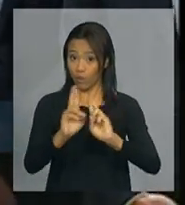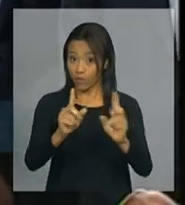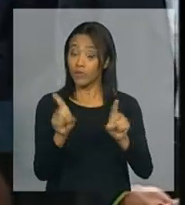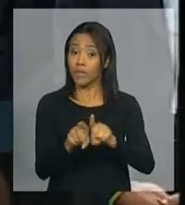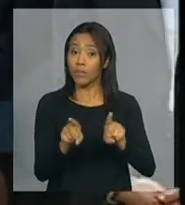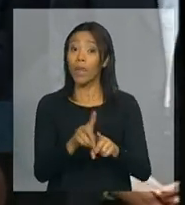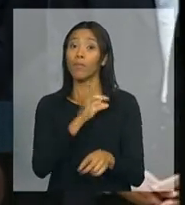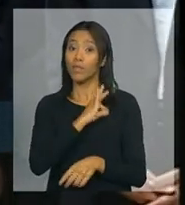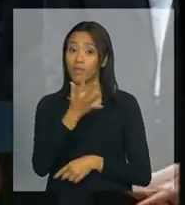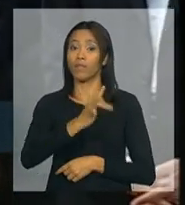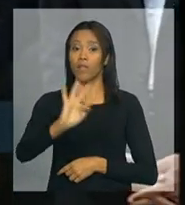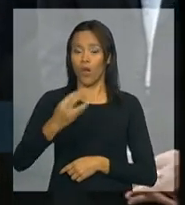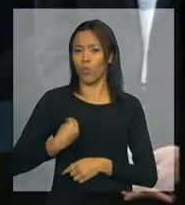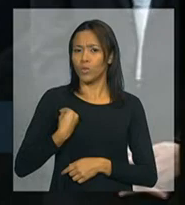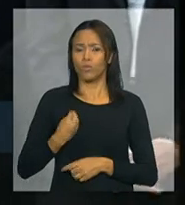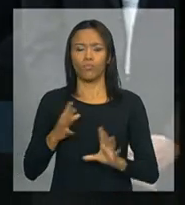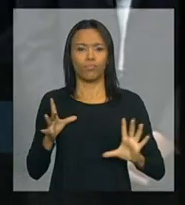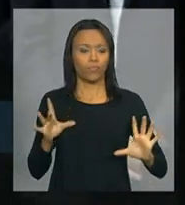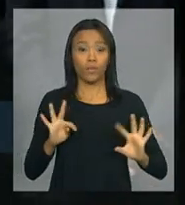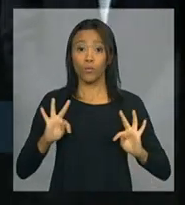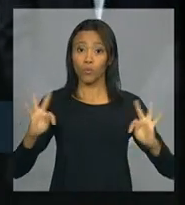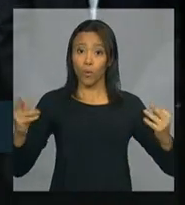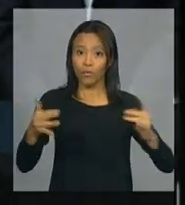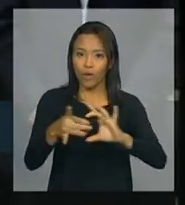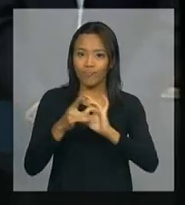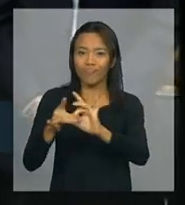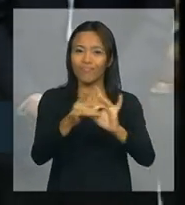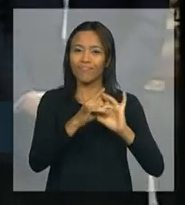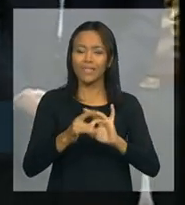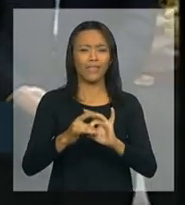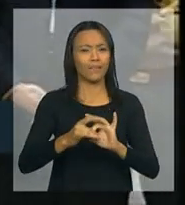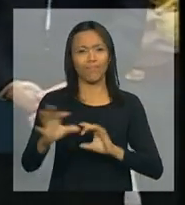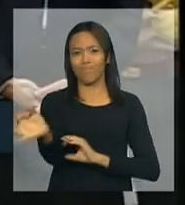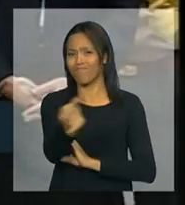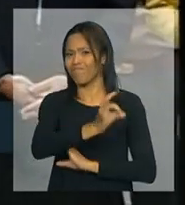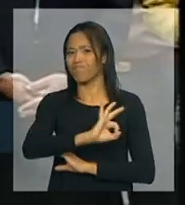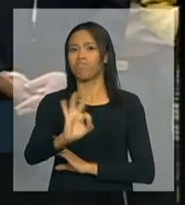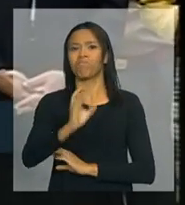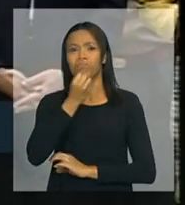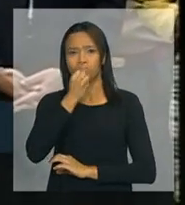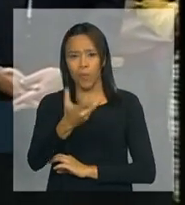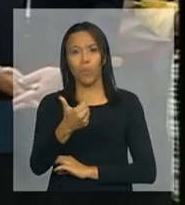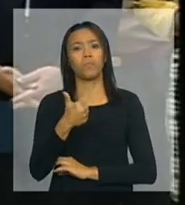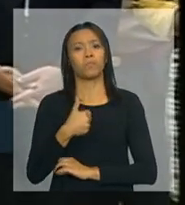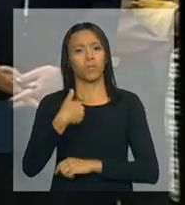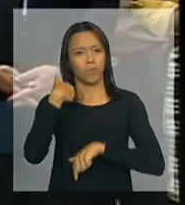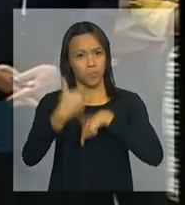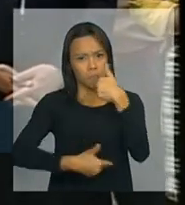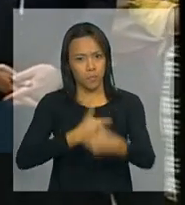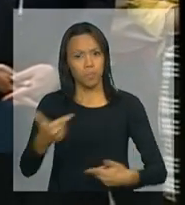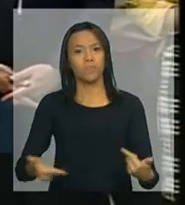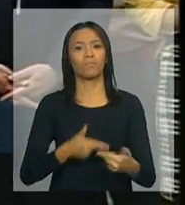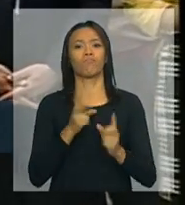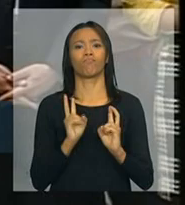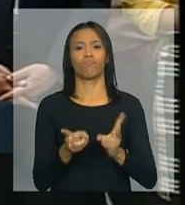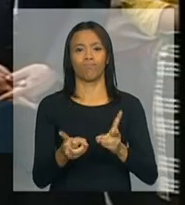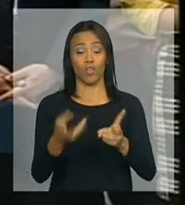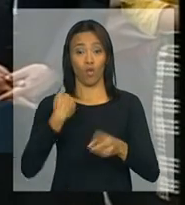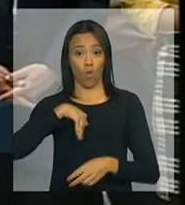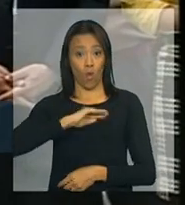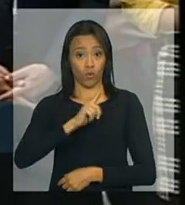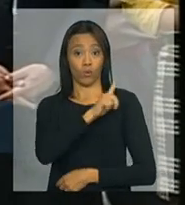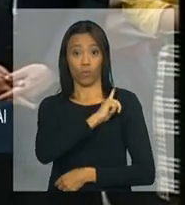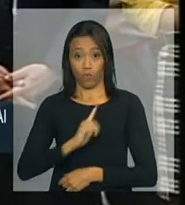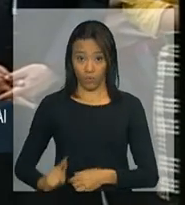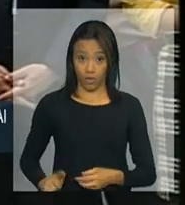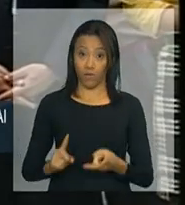Federal aqui também junto. Enfim, é realmente um legado fantástico que fizemos a quatro mãos, o nosso governo e o